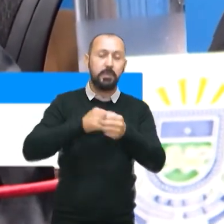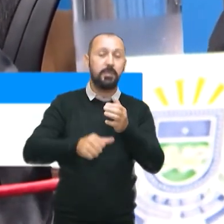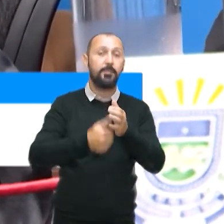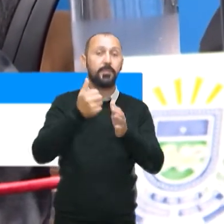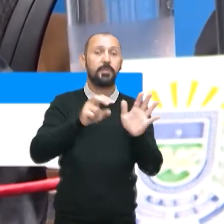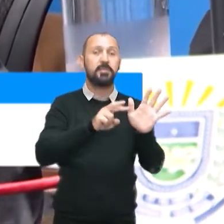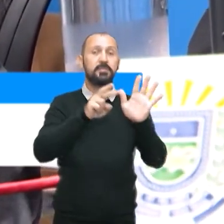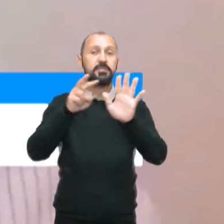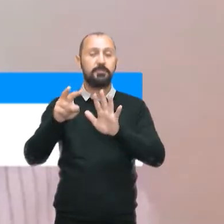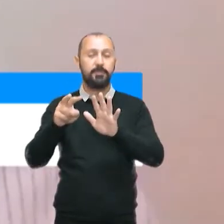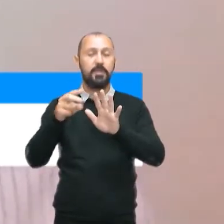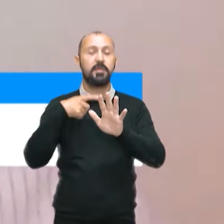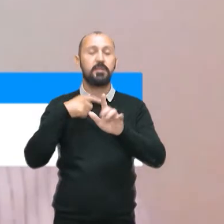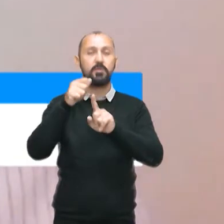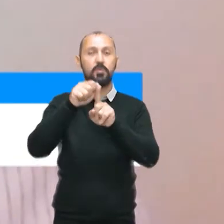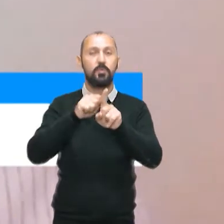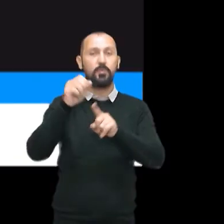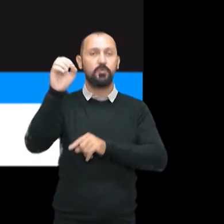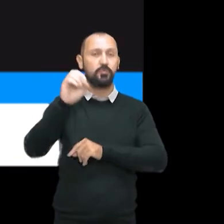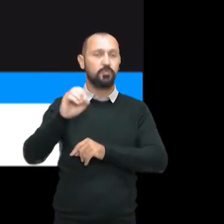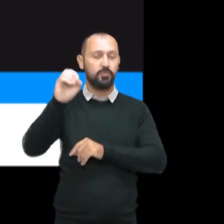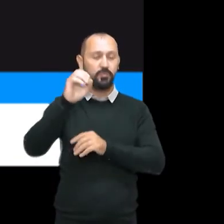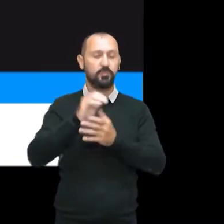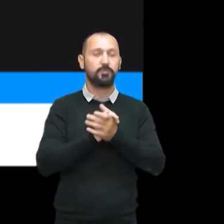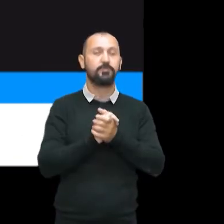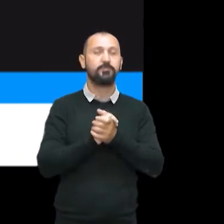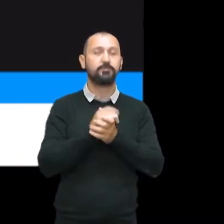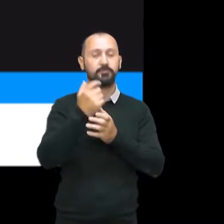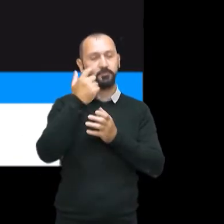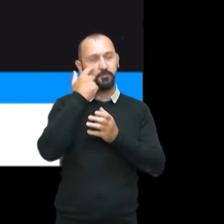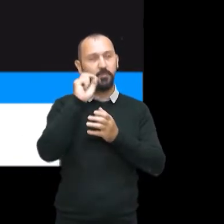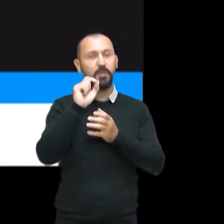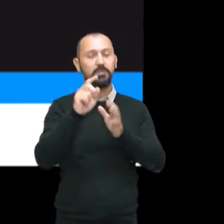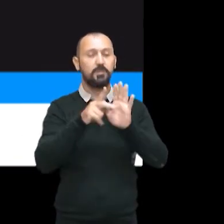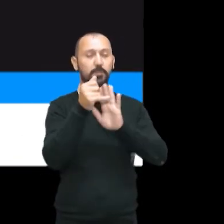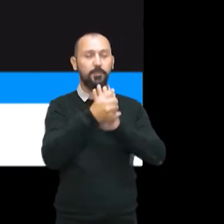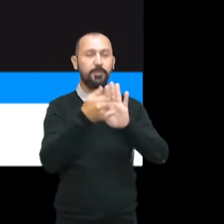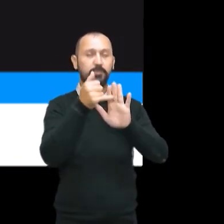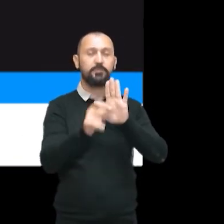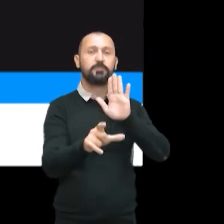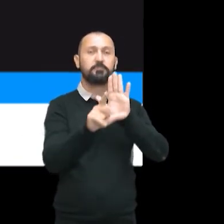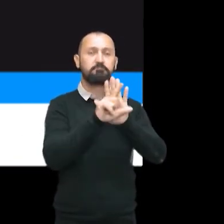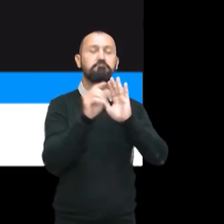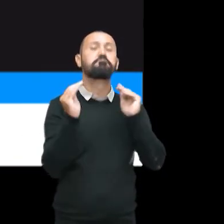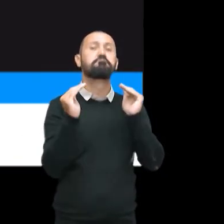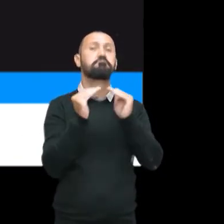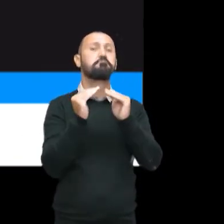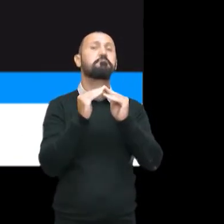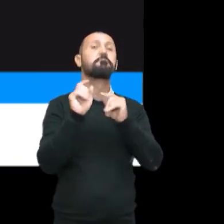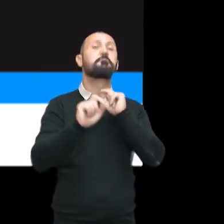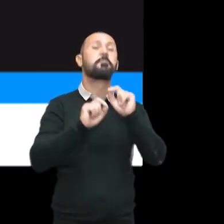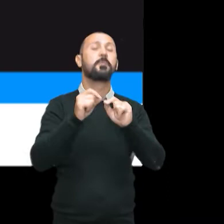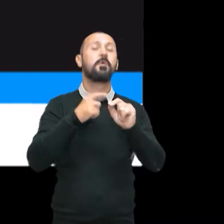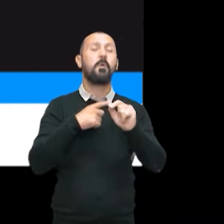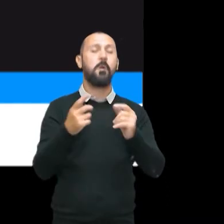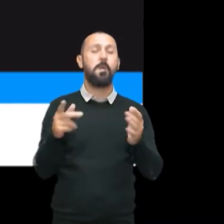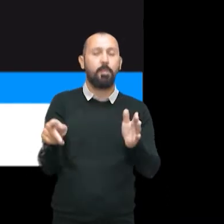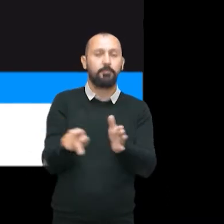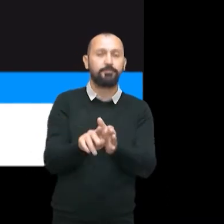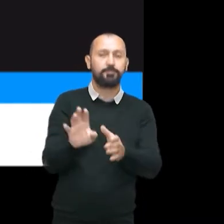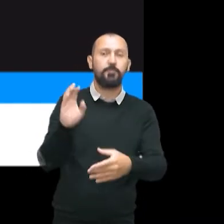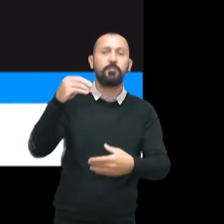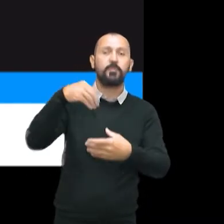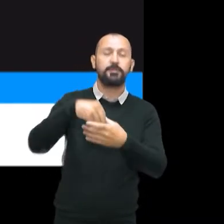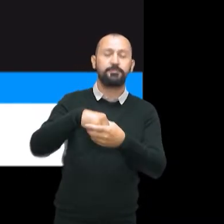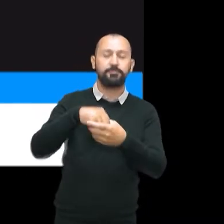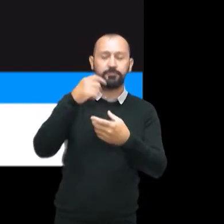na primeira semana do mês de outubro. Inicialmente, cumpre salientar que o projeto de lei é compatível com a iniciativa